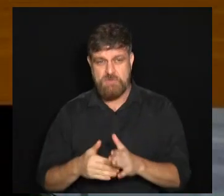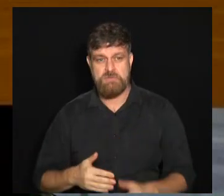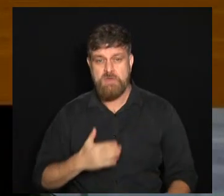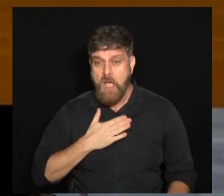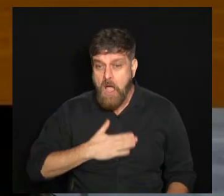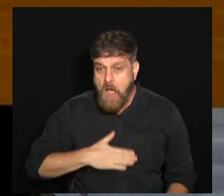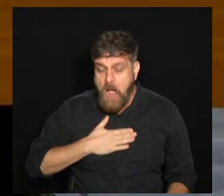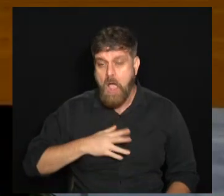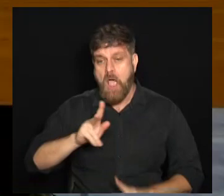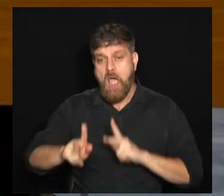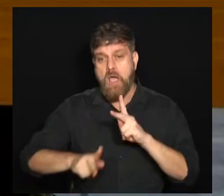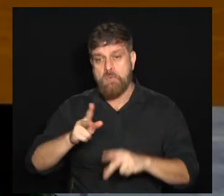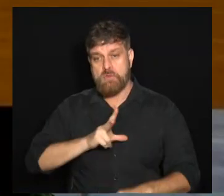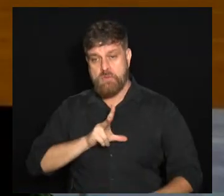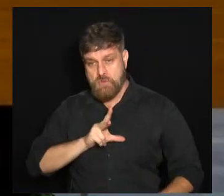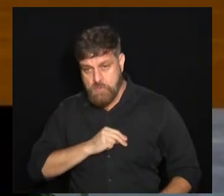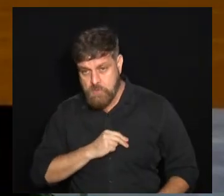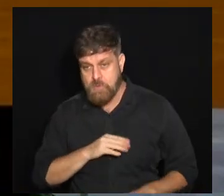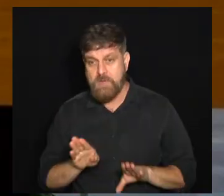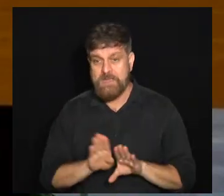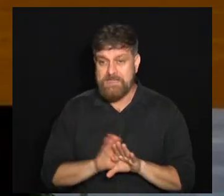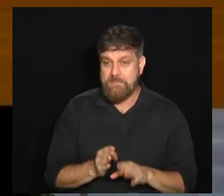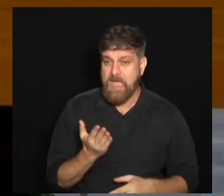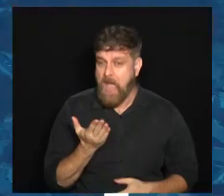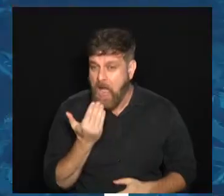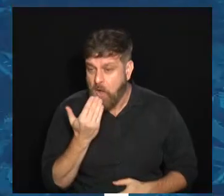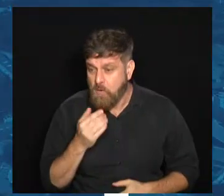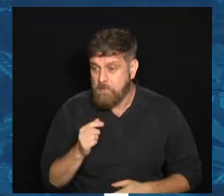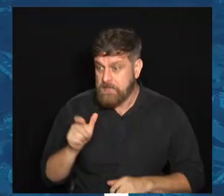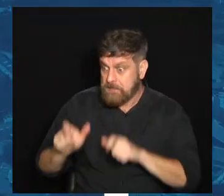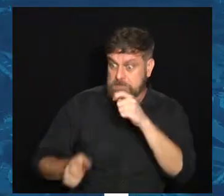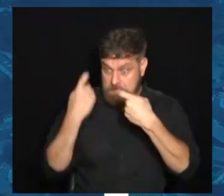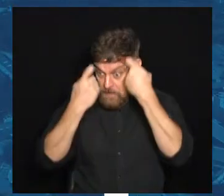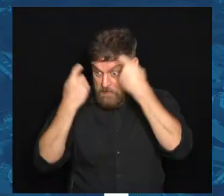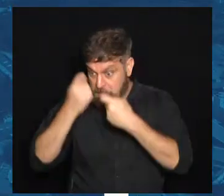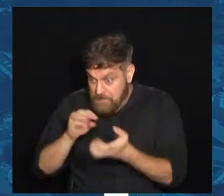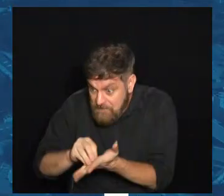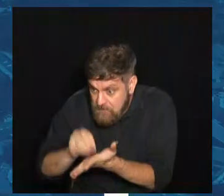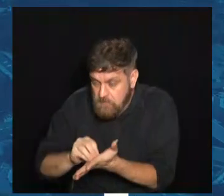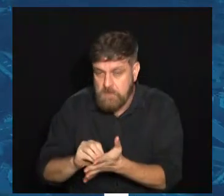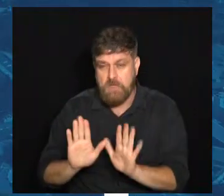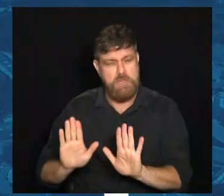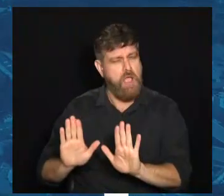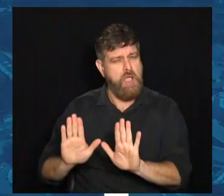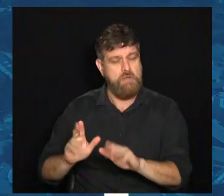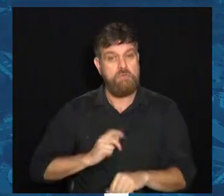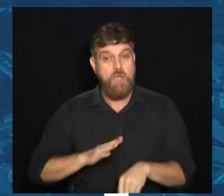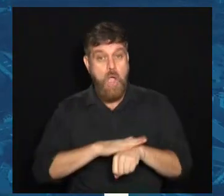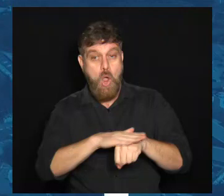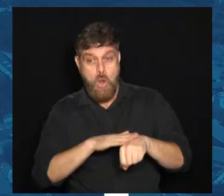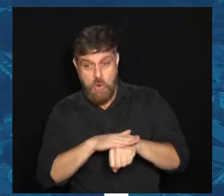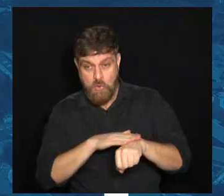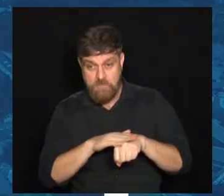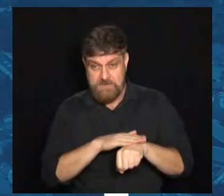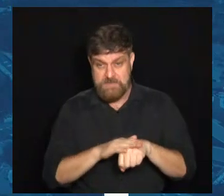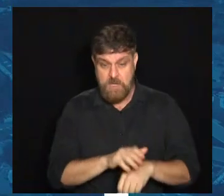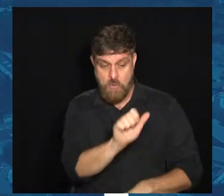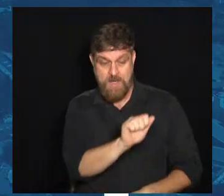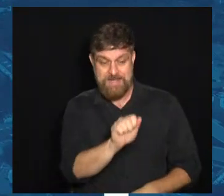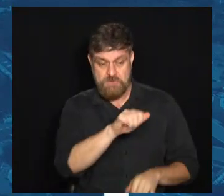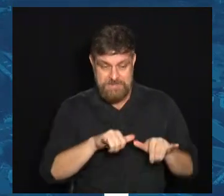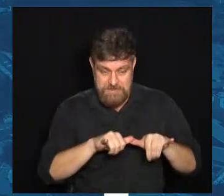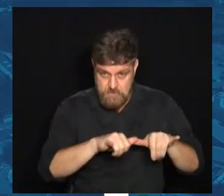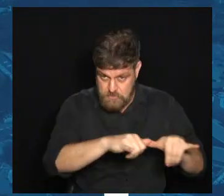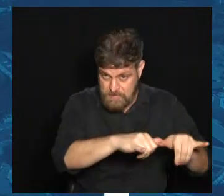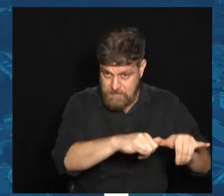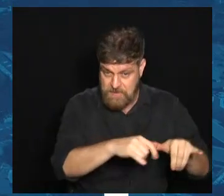a população em relação a suprimentos como comida. Eu conversei com o pessoal da Associação Paulista de